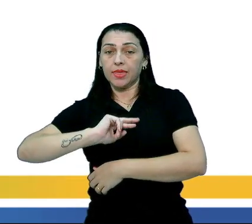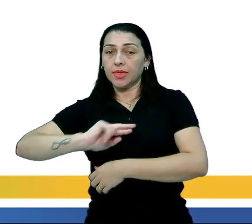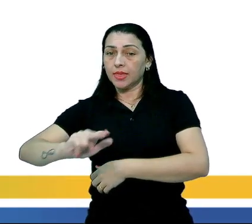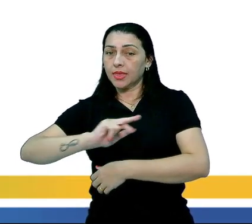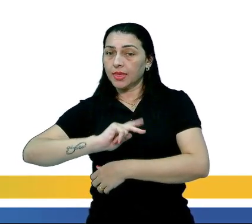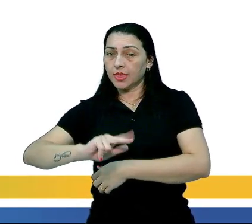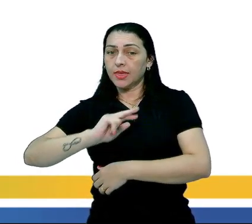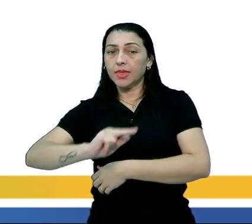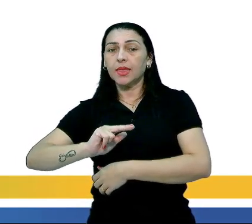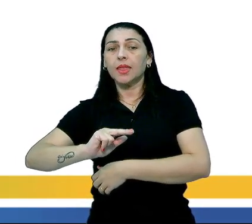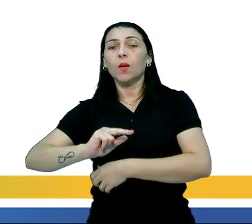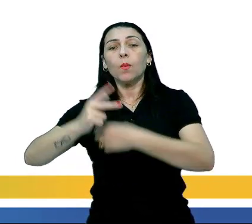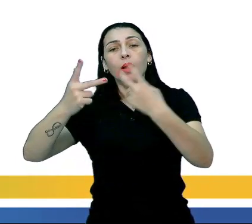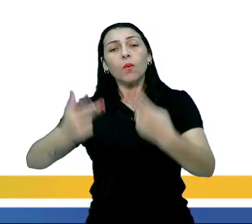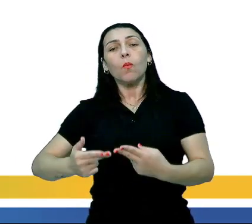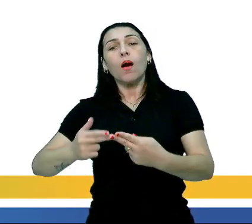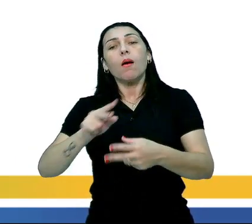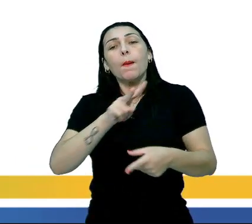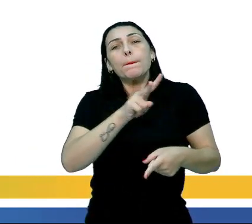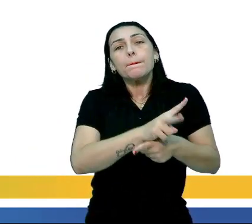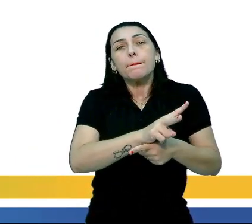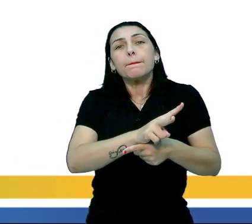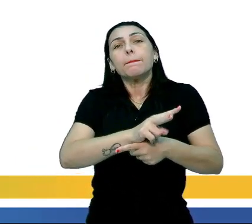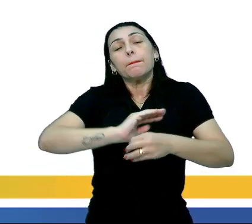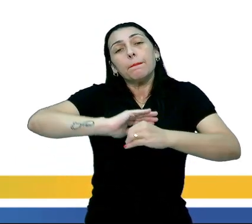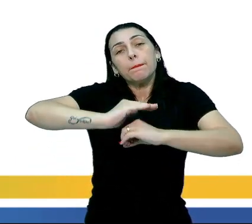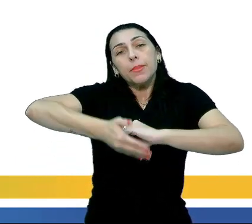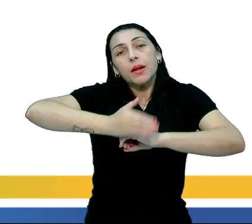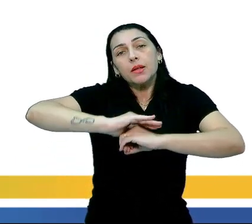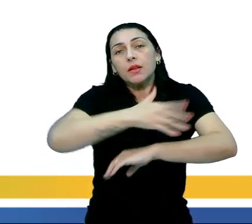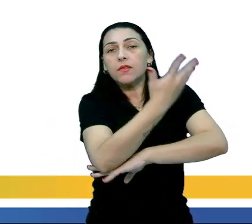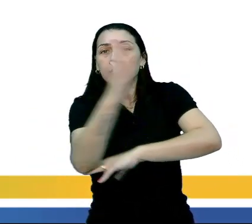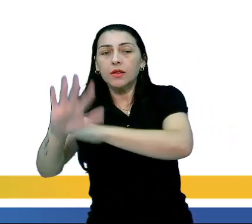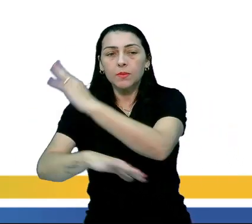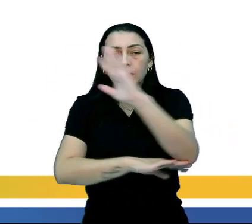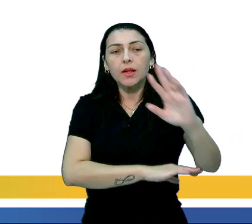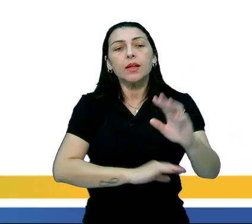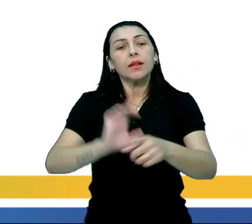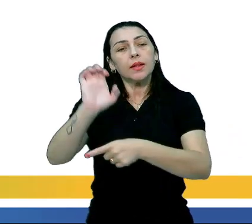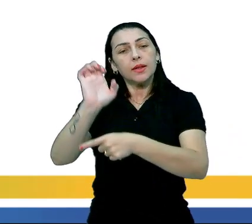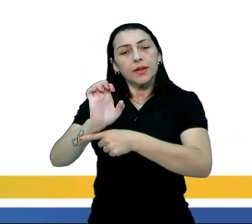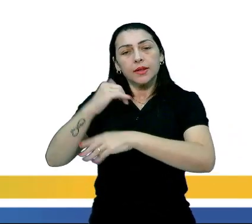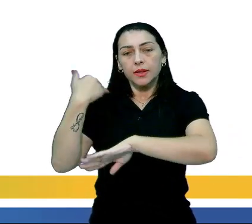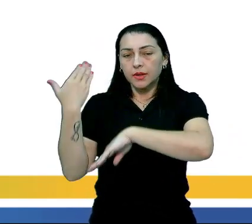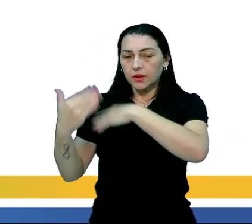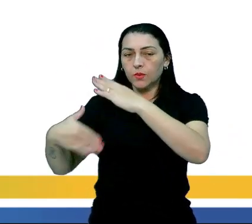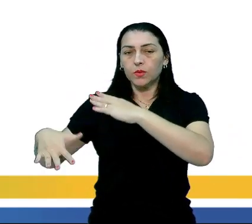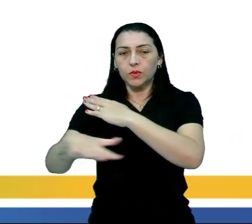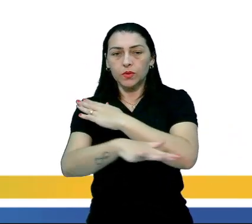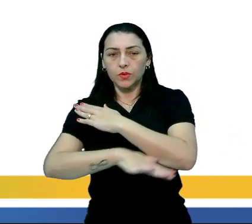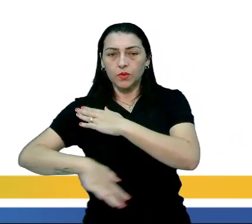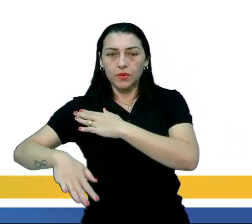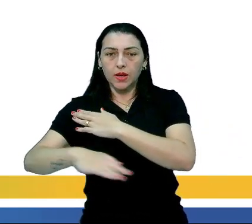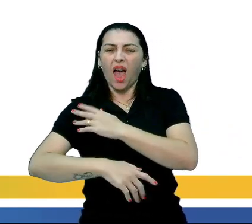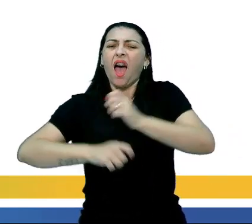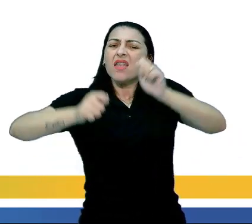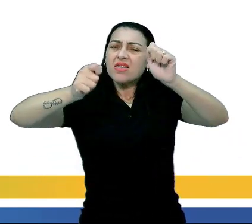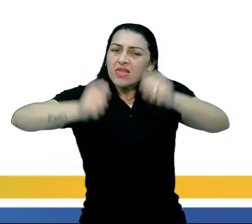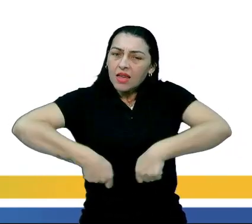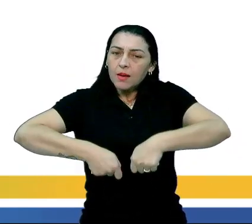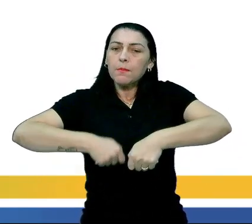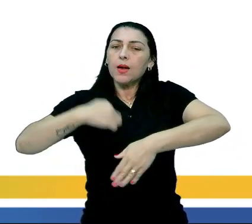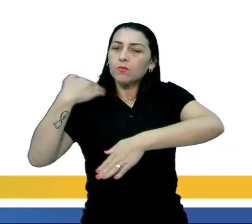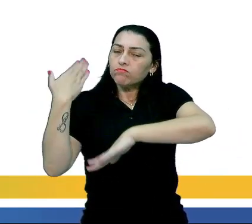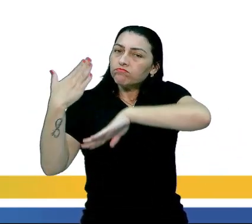é incompatível com a preservação ambiental. E letra E, desenvolvimento social